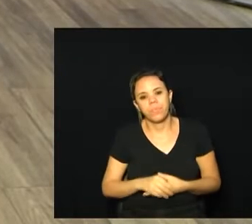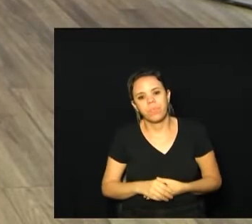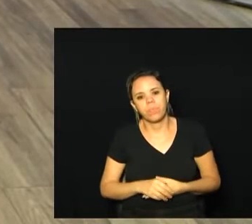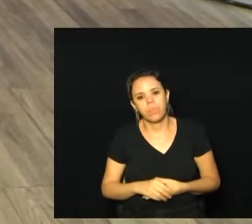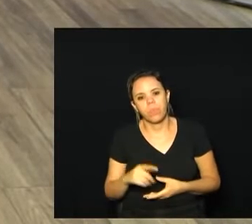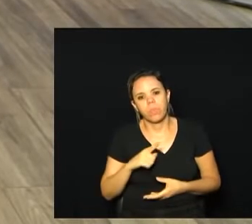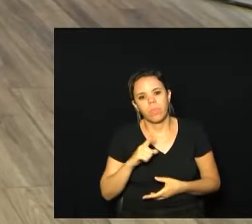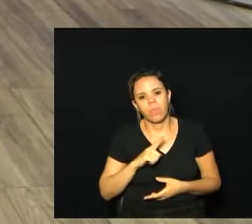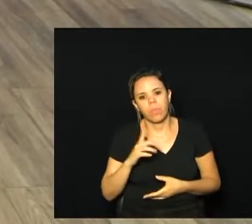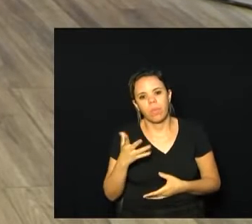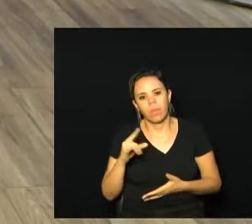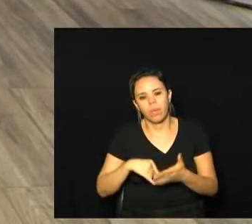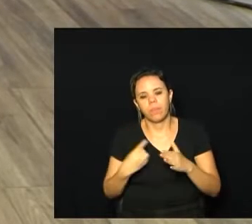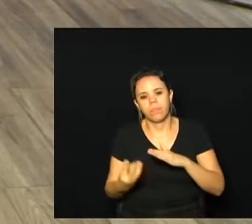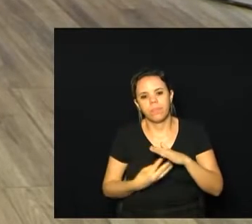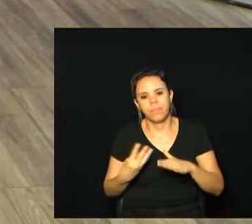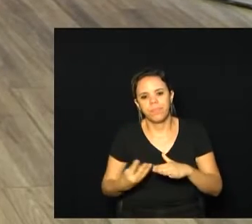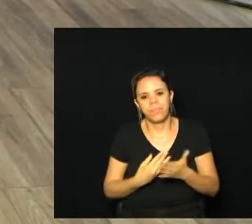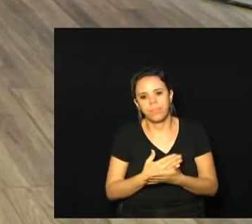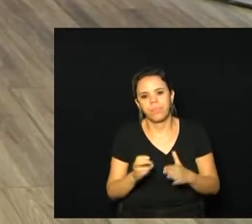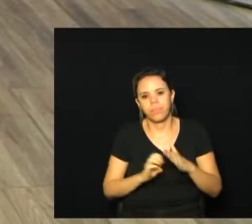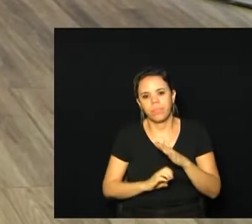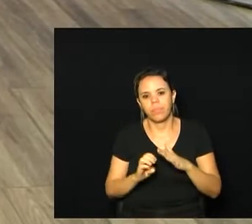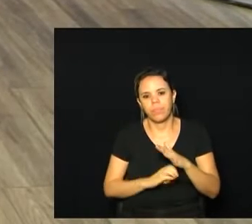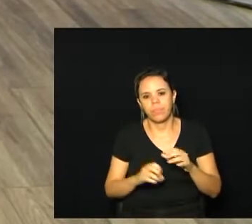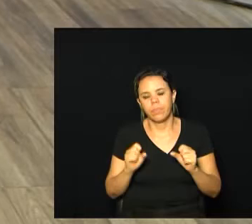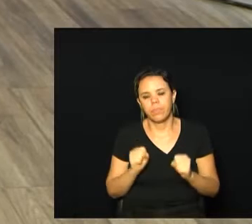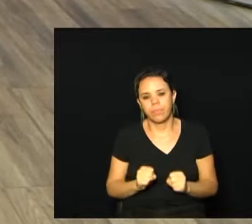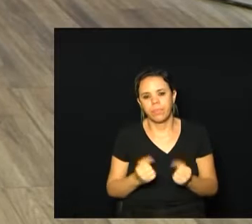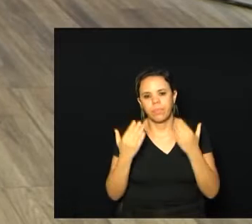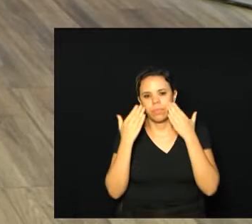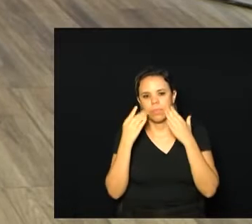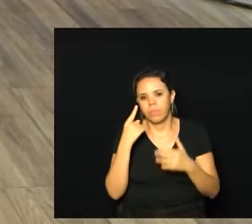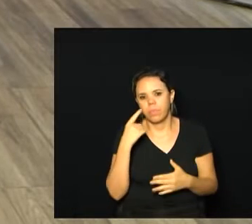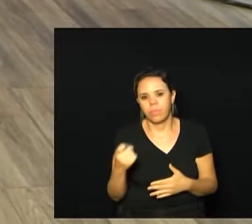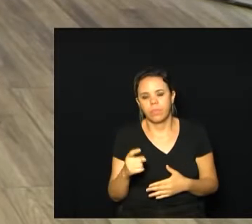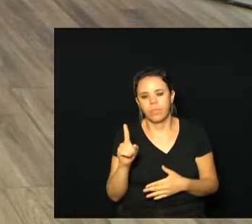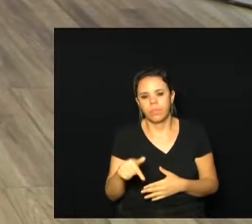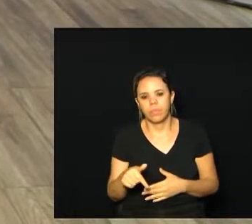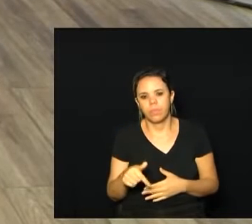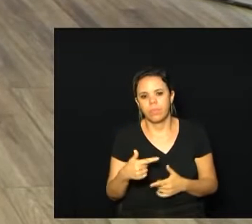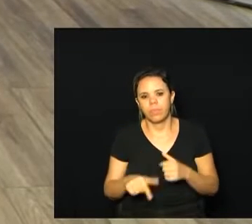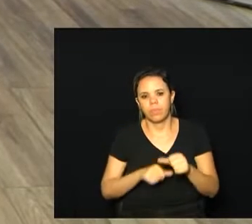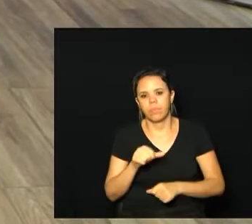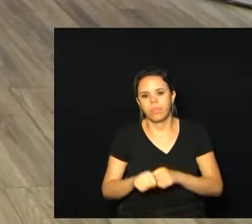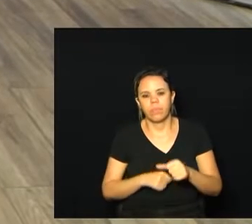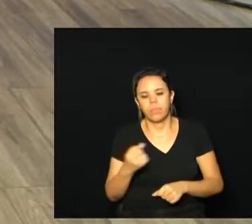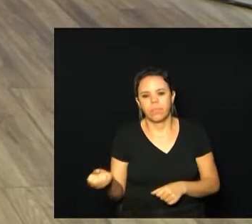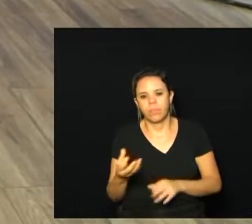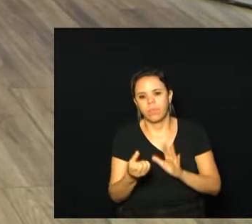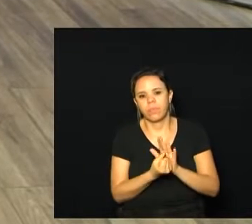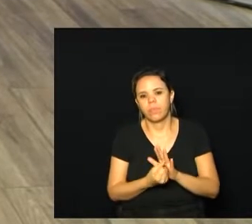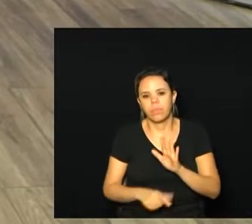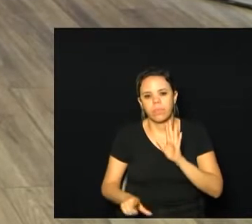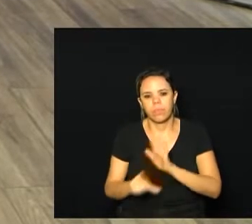vai ter que haver uma licitação, a iniciativa privada ela pode demonstrar interesse, isso acaba mudando com esse novo marco